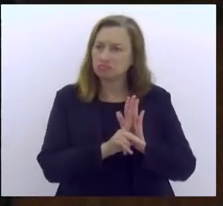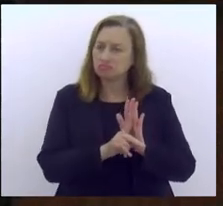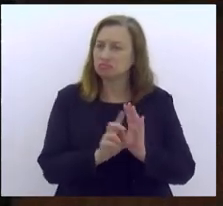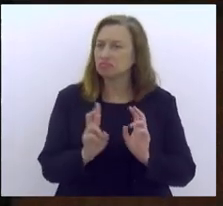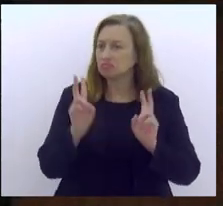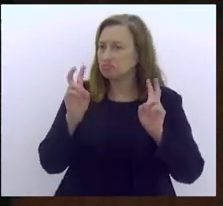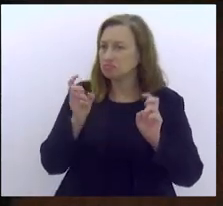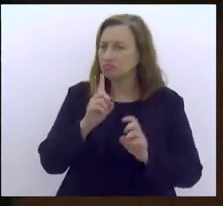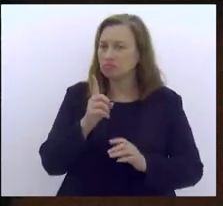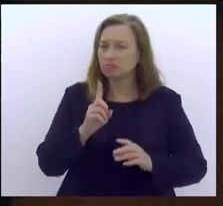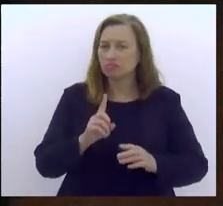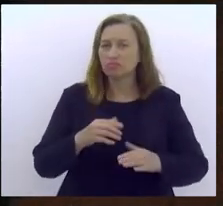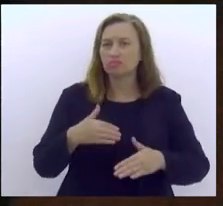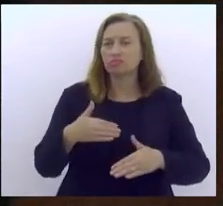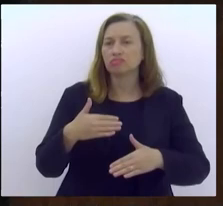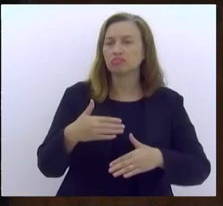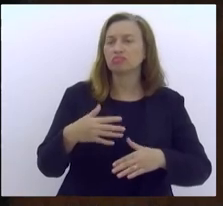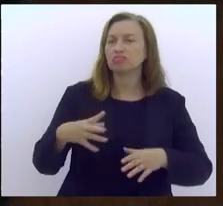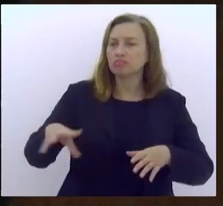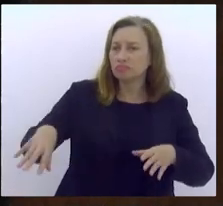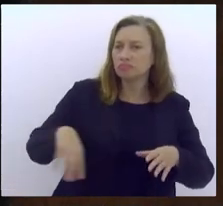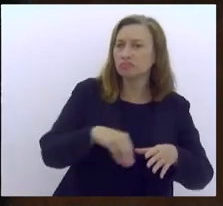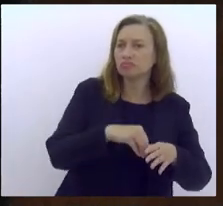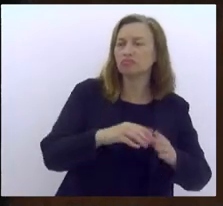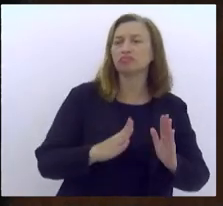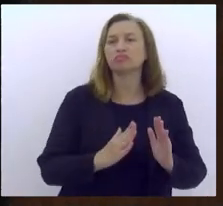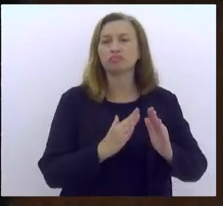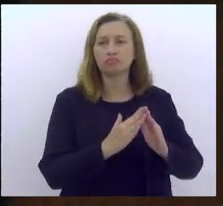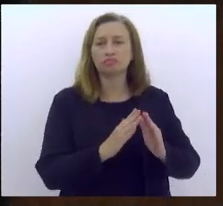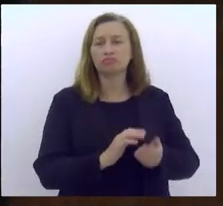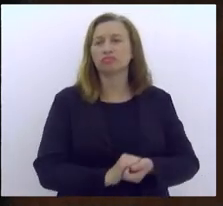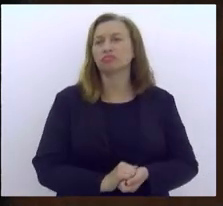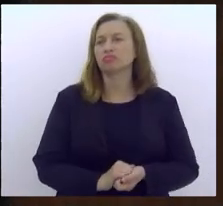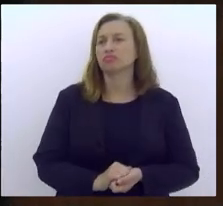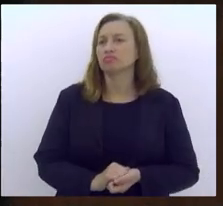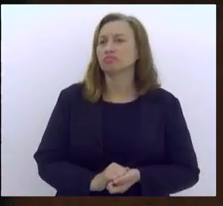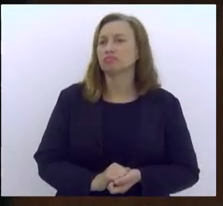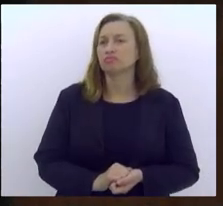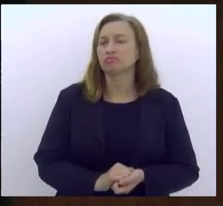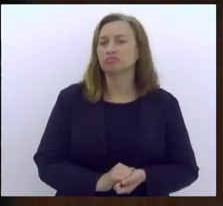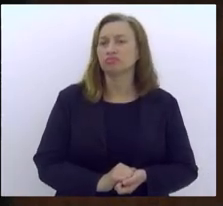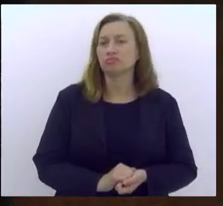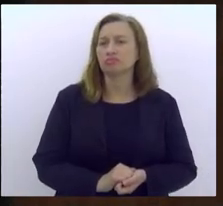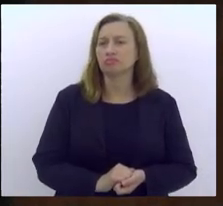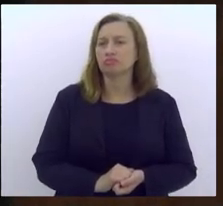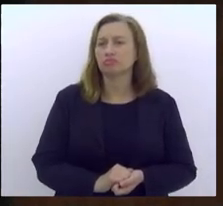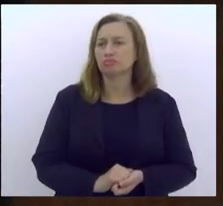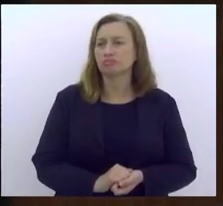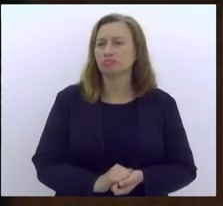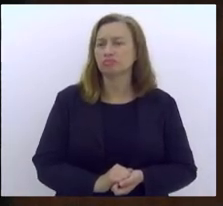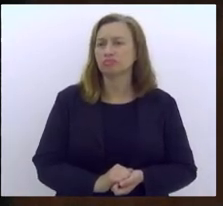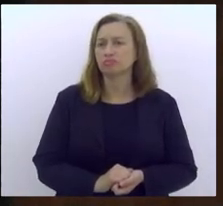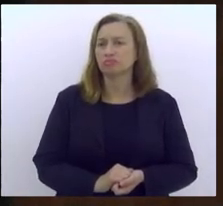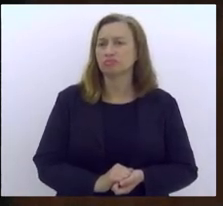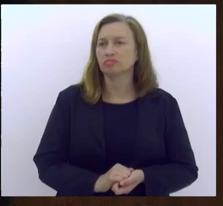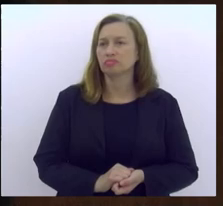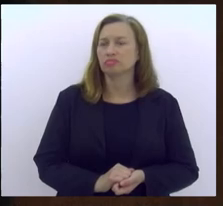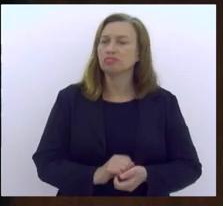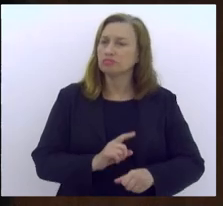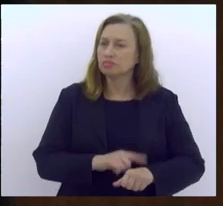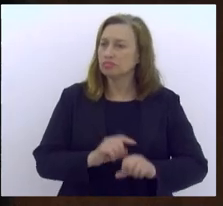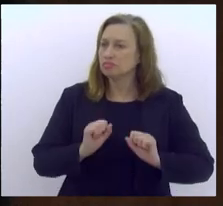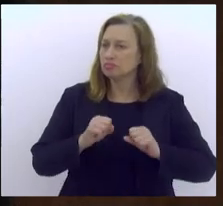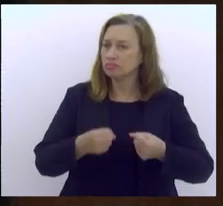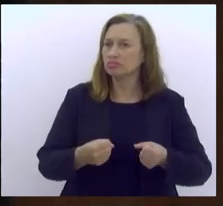não prosperou ainda aqui na casa. E houve alguns desdobramentos, né? No calor do momento e na defesa